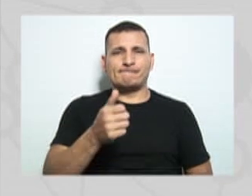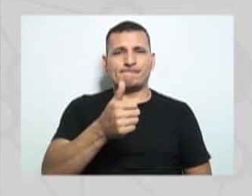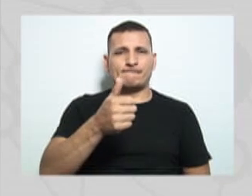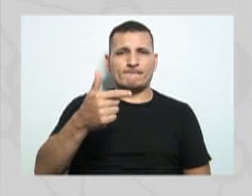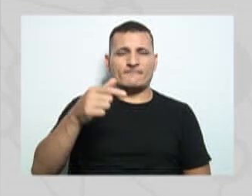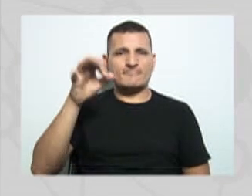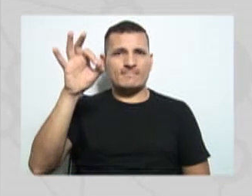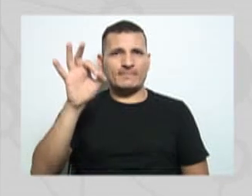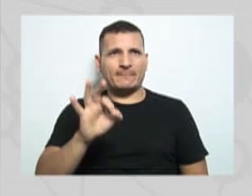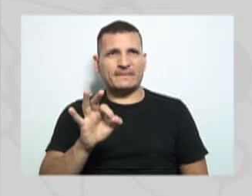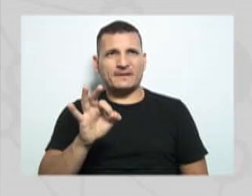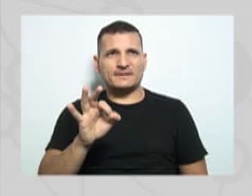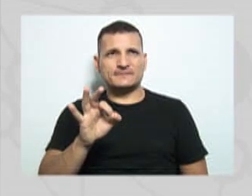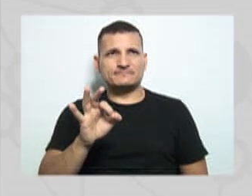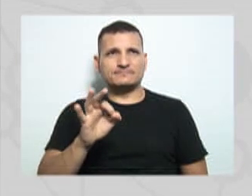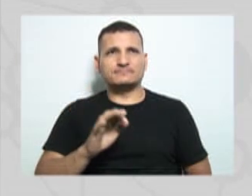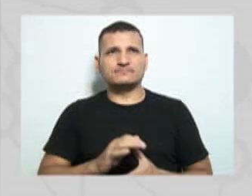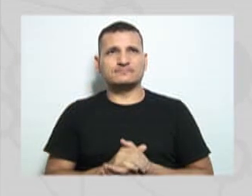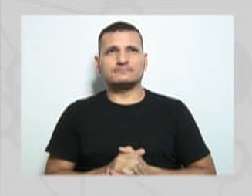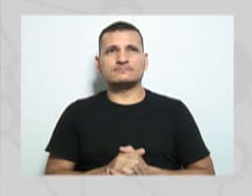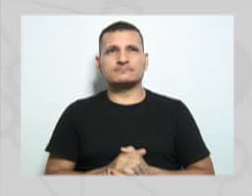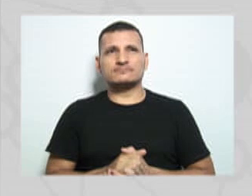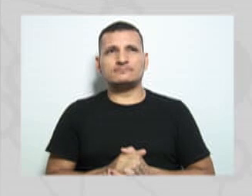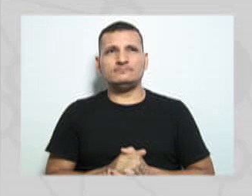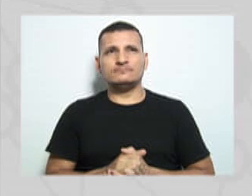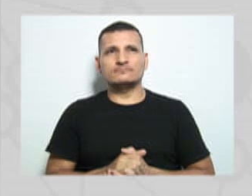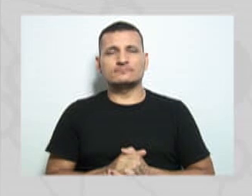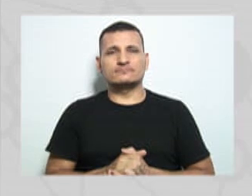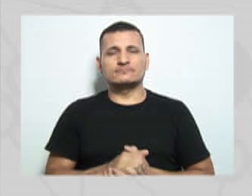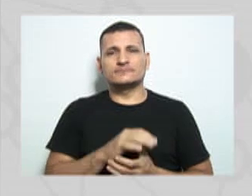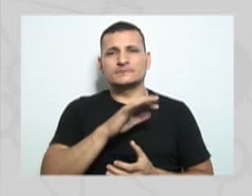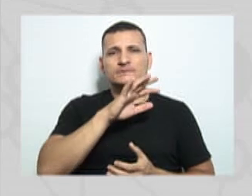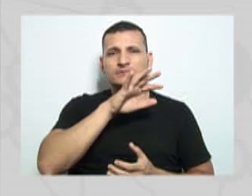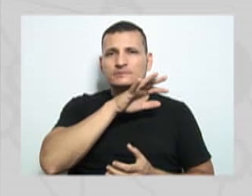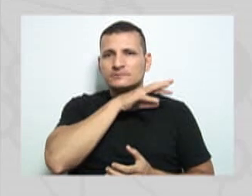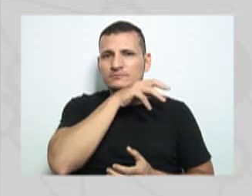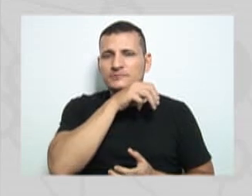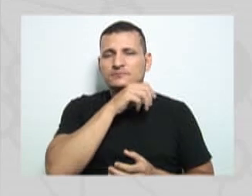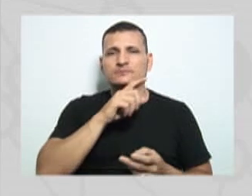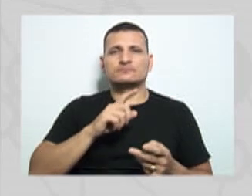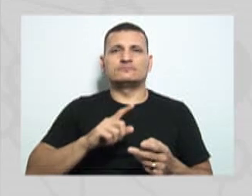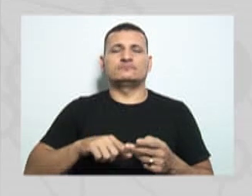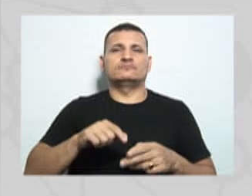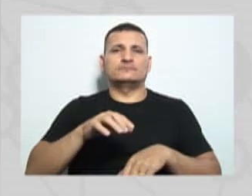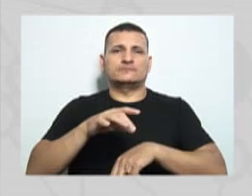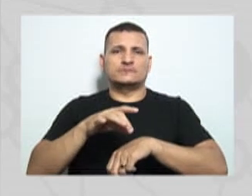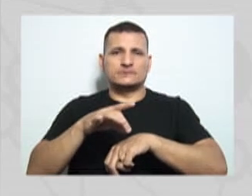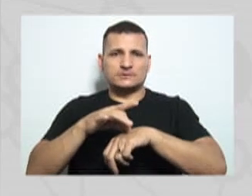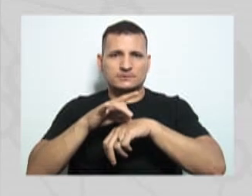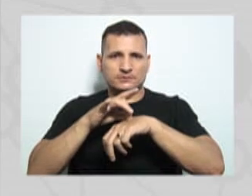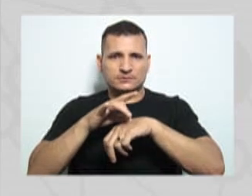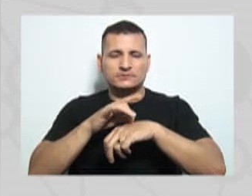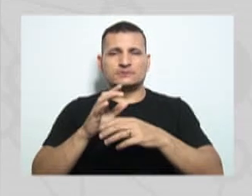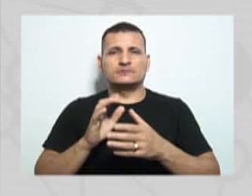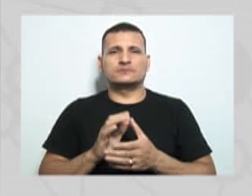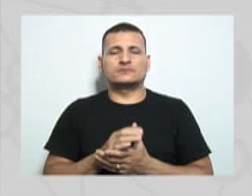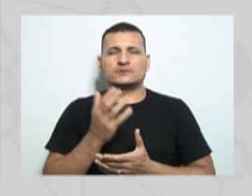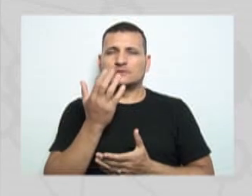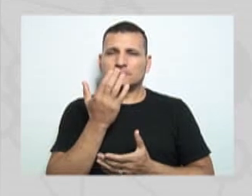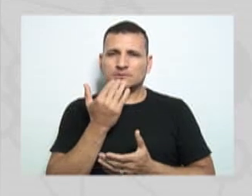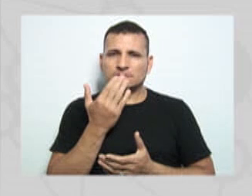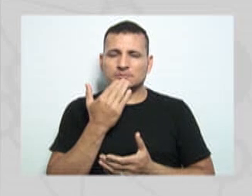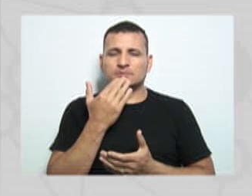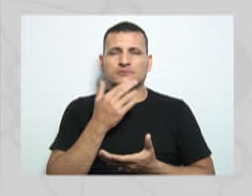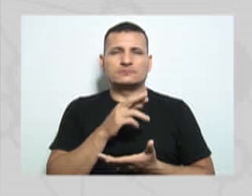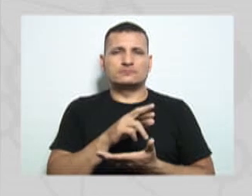12% nas operações com as seguintes mercadorias: animais vivos, carnes e miúdos, comestíveis